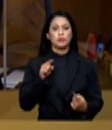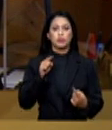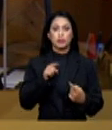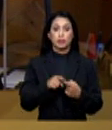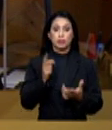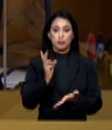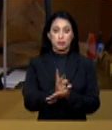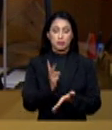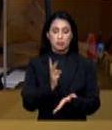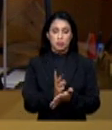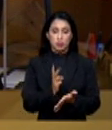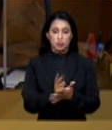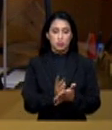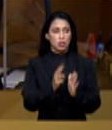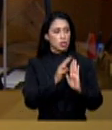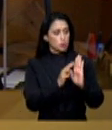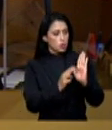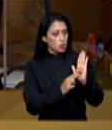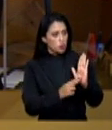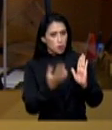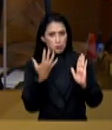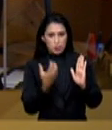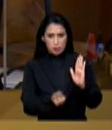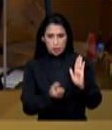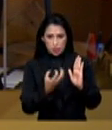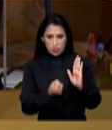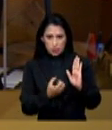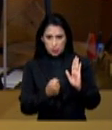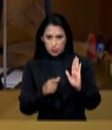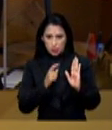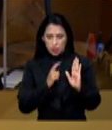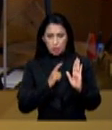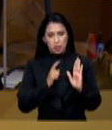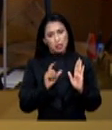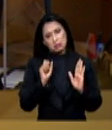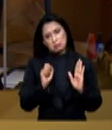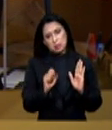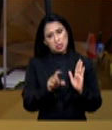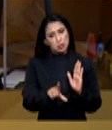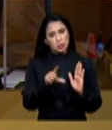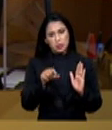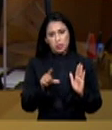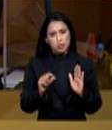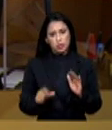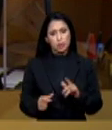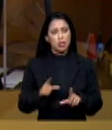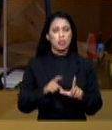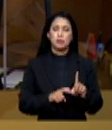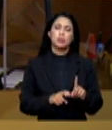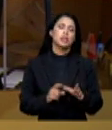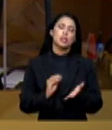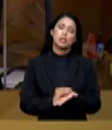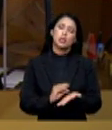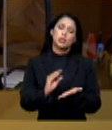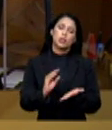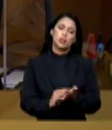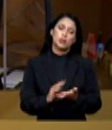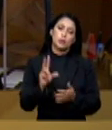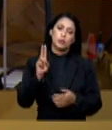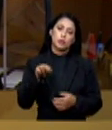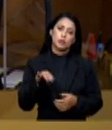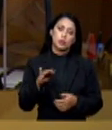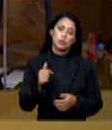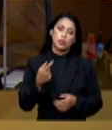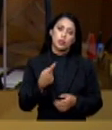que mesmo sendo adesão as normas de referência meramente facultativa a Extrema dependência dos recursos financeiros da União